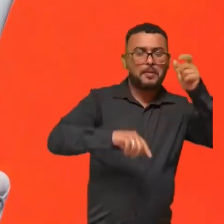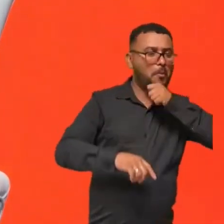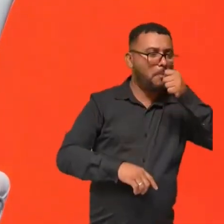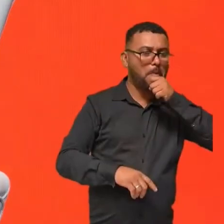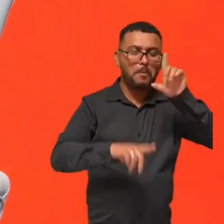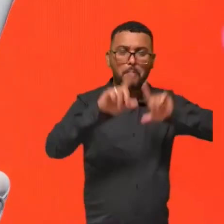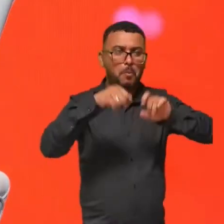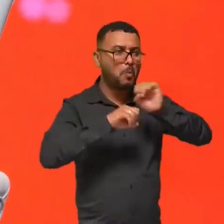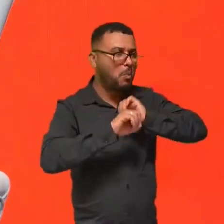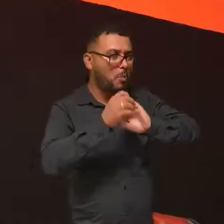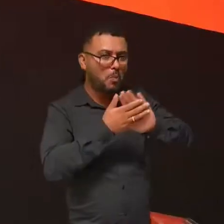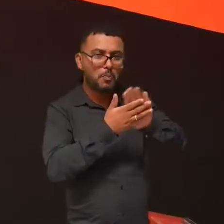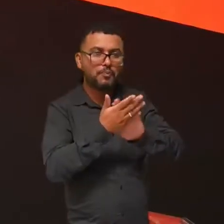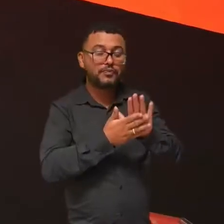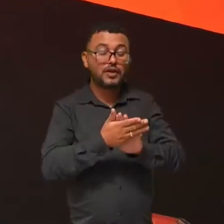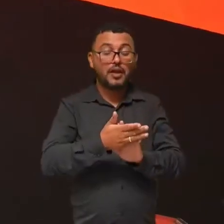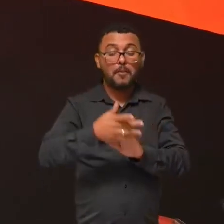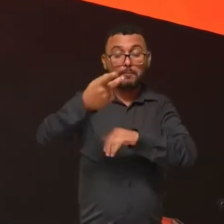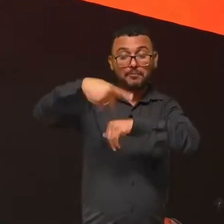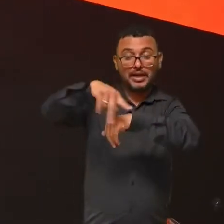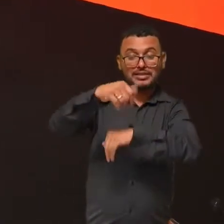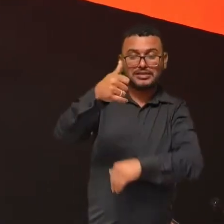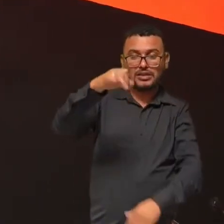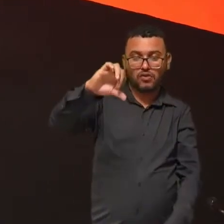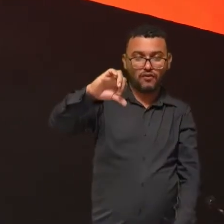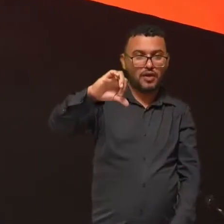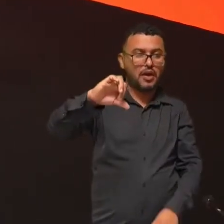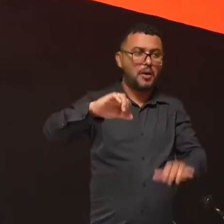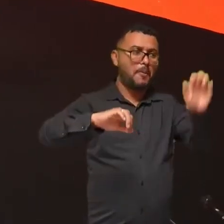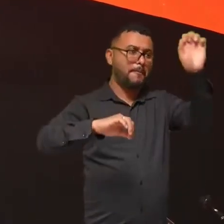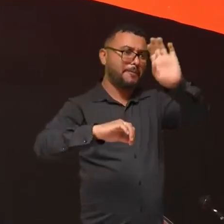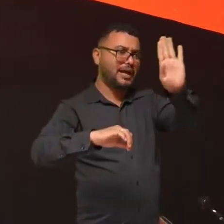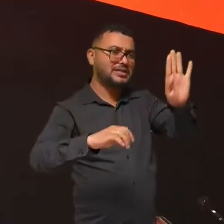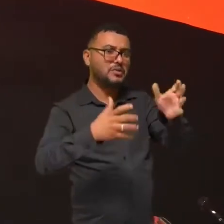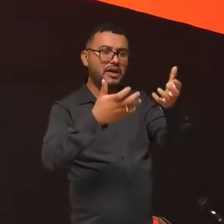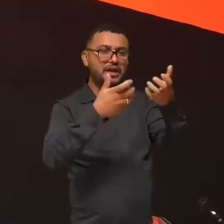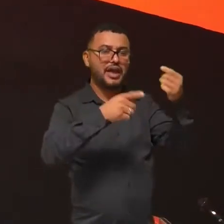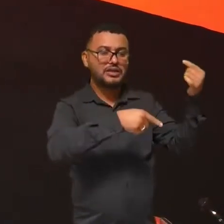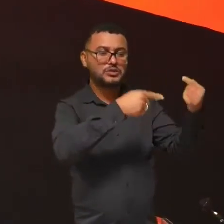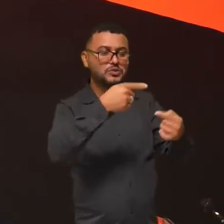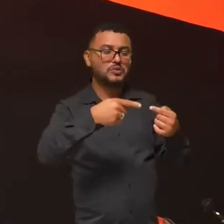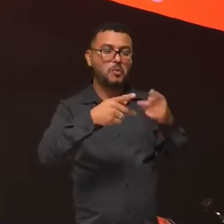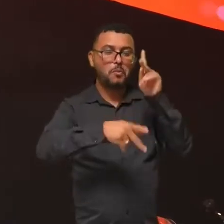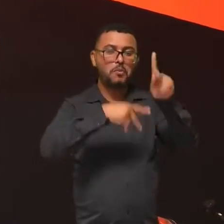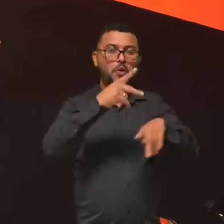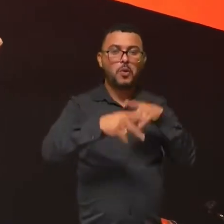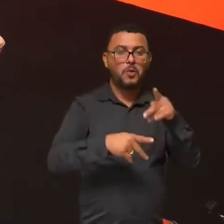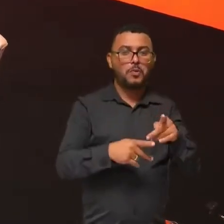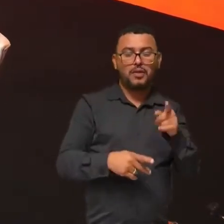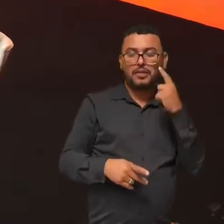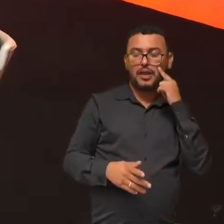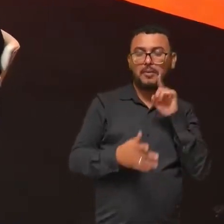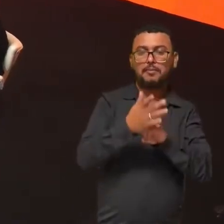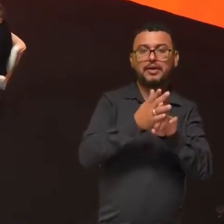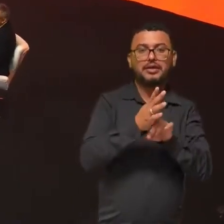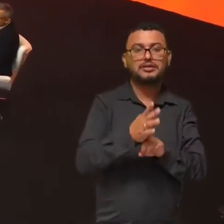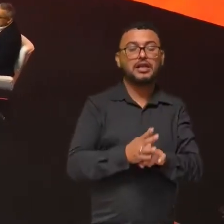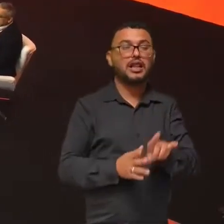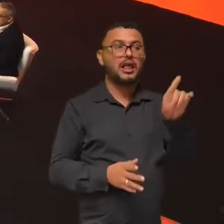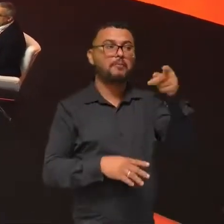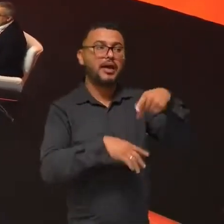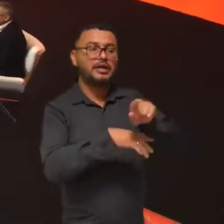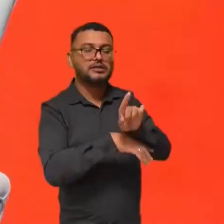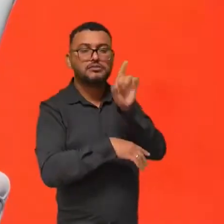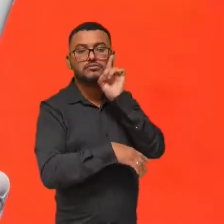o brasileiro é o povo mais adepto de discursos populistas. Uma pesquisa do The Guardian em inglês. Bom, por que eu estou falando